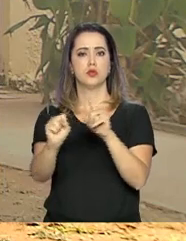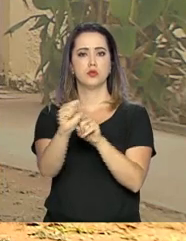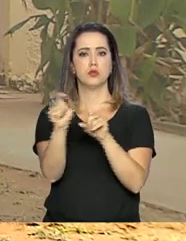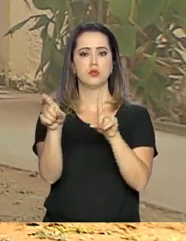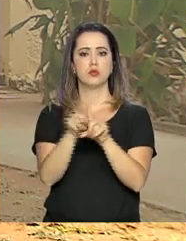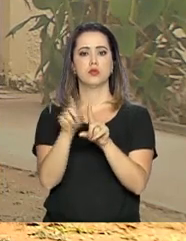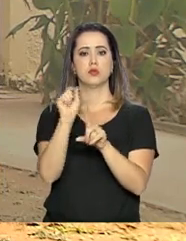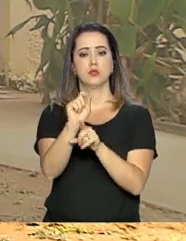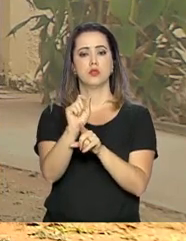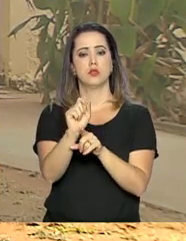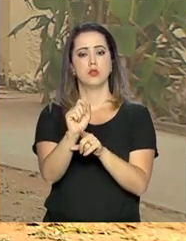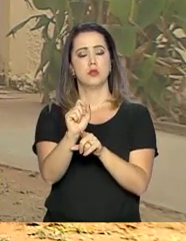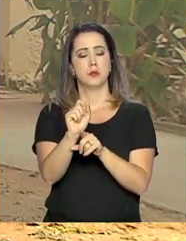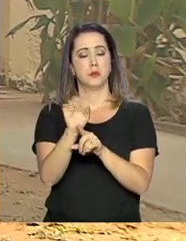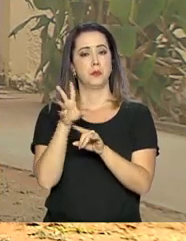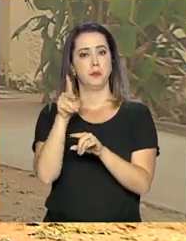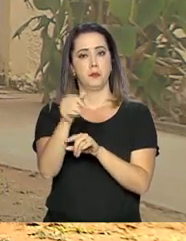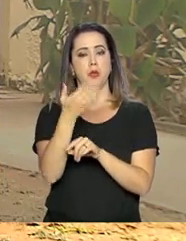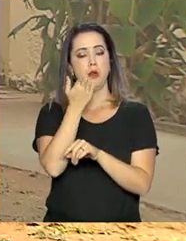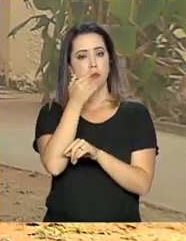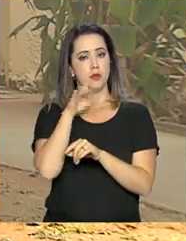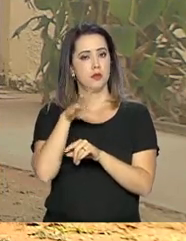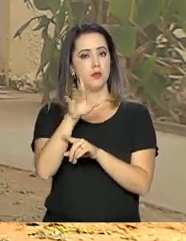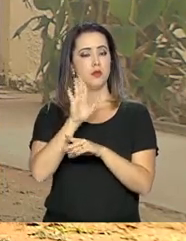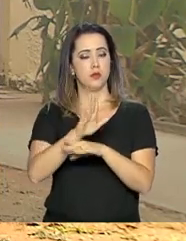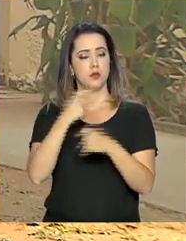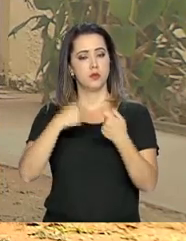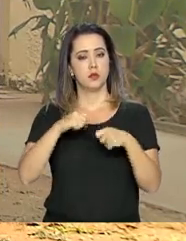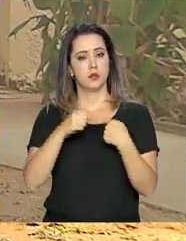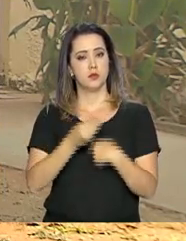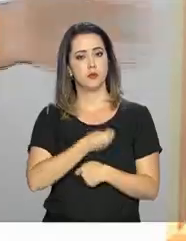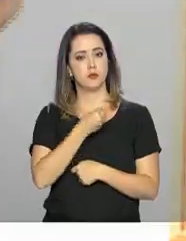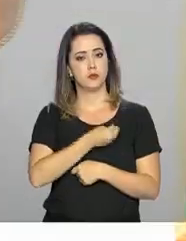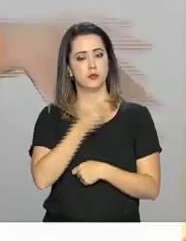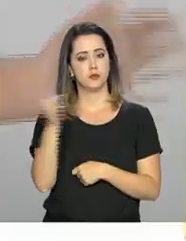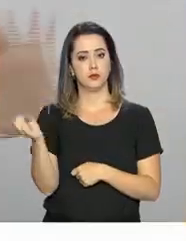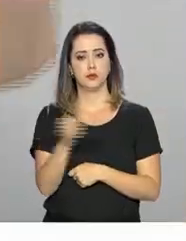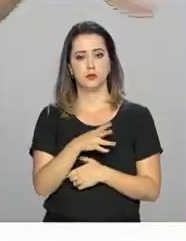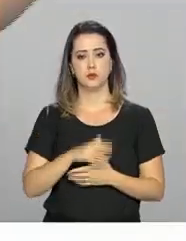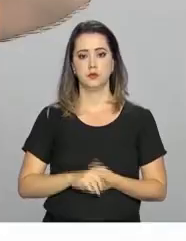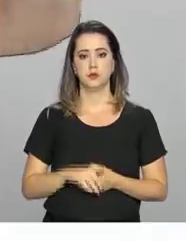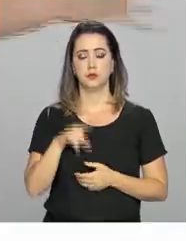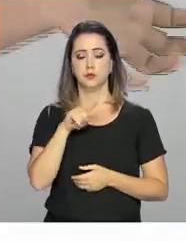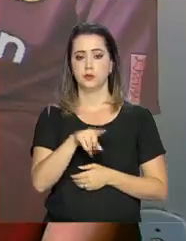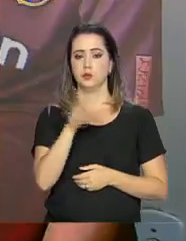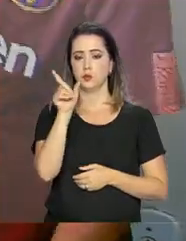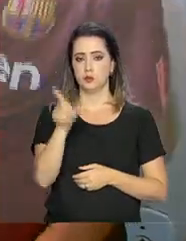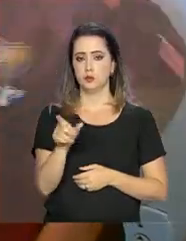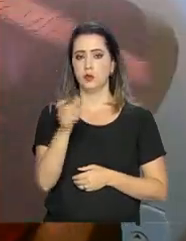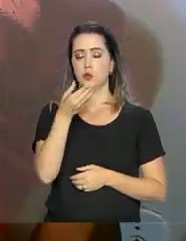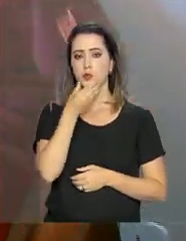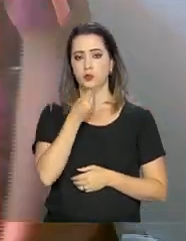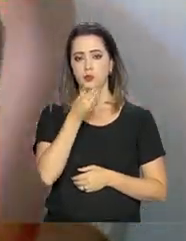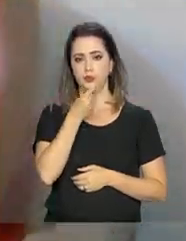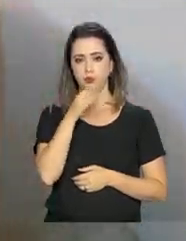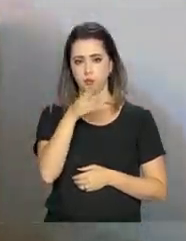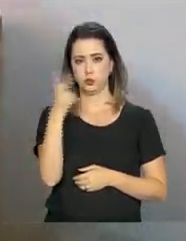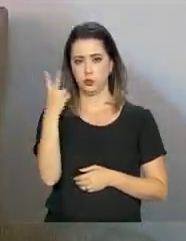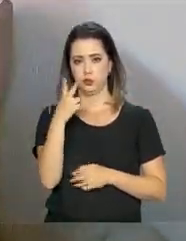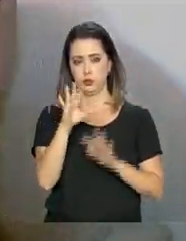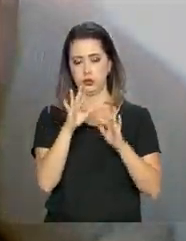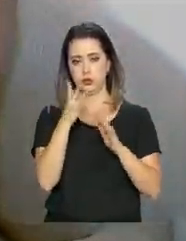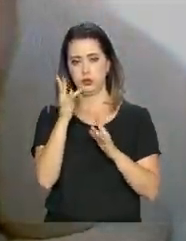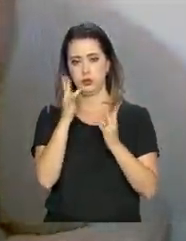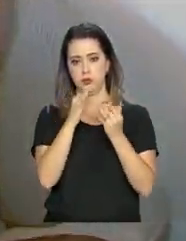e todo o apoio necessário para começar uma nova vida é o caso do emerson com a esposa e os dois filhos